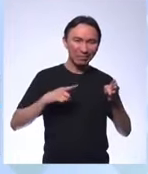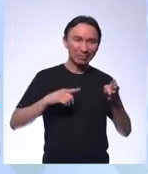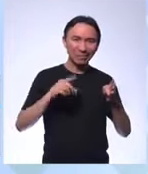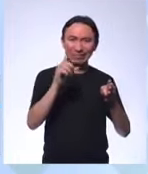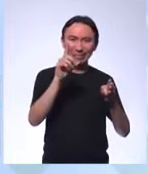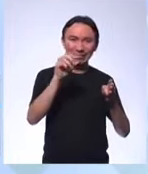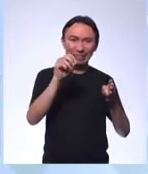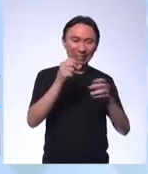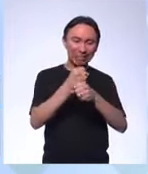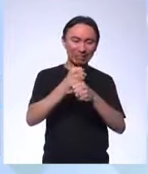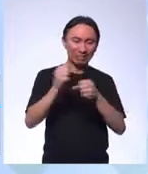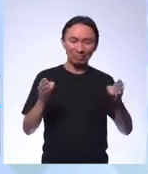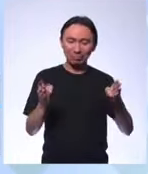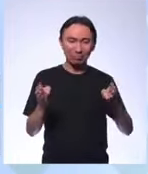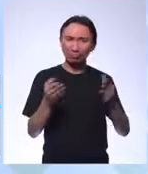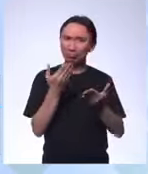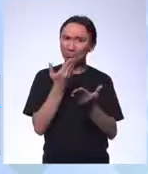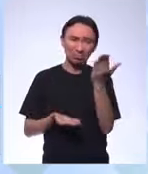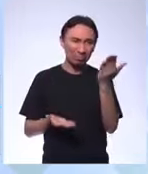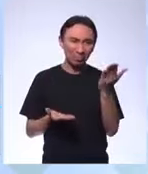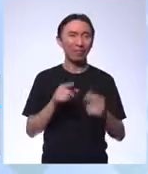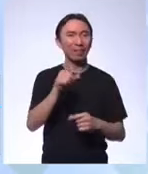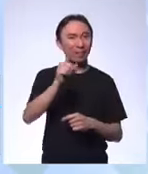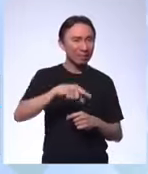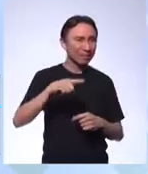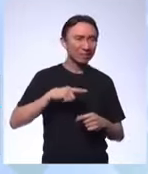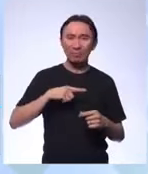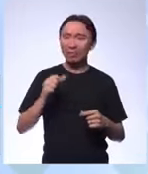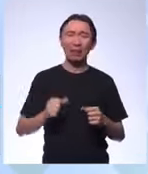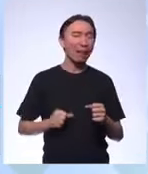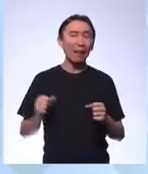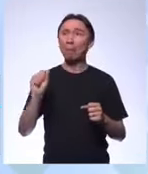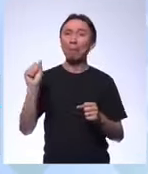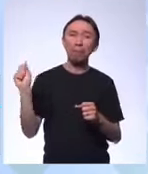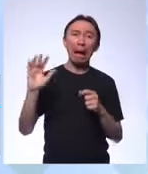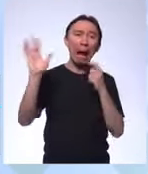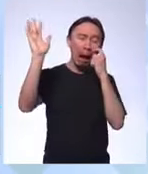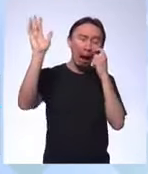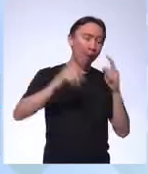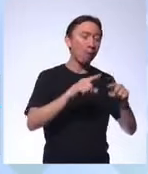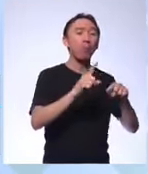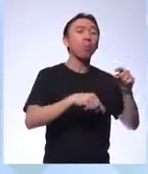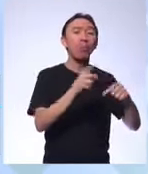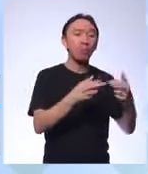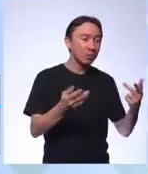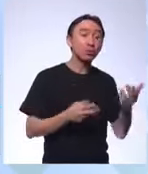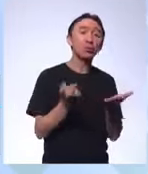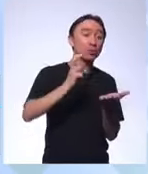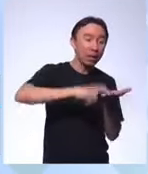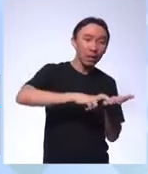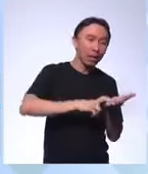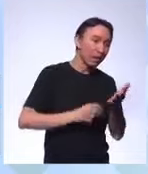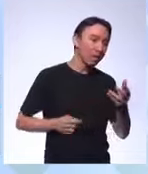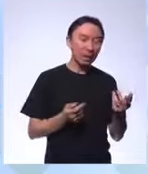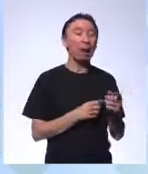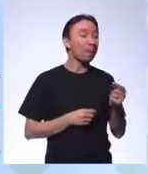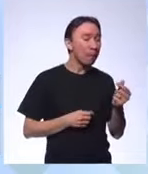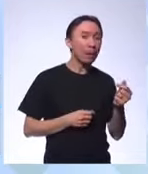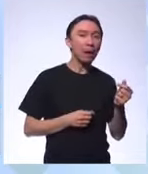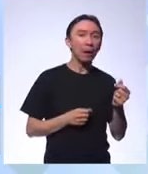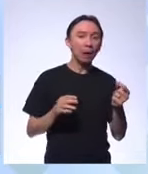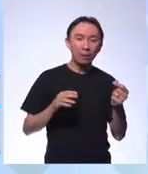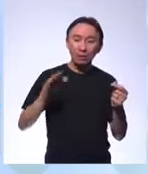a níveis exorbitantes, que era aquela coisa de um produto custar X de manhã, X de tarde e 3 vezes